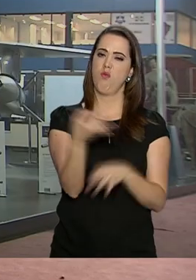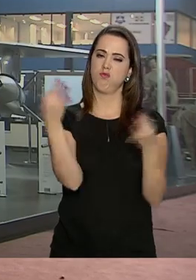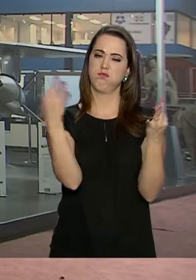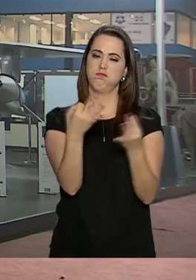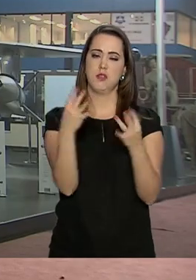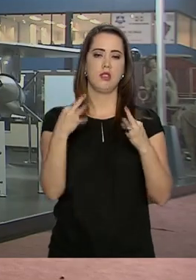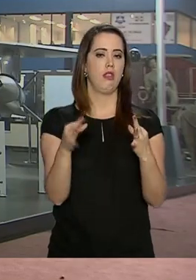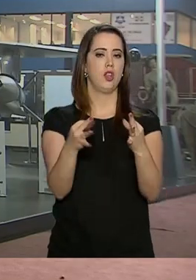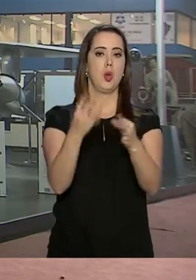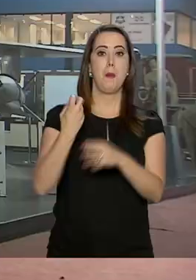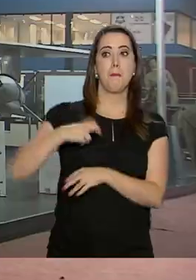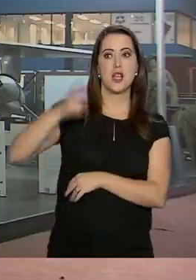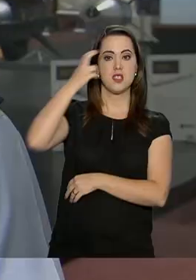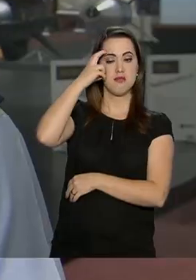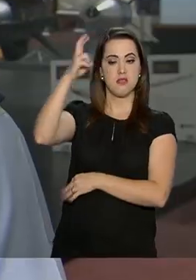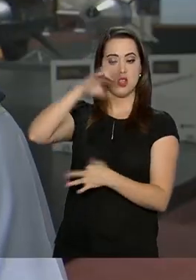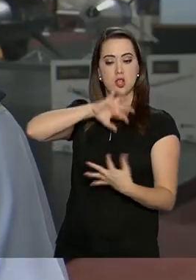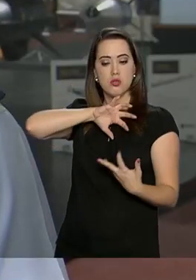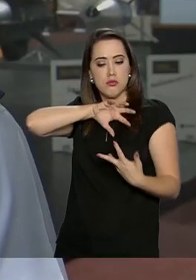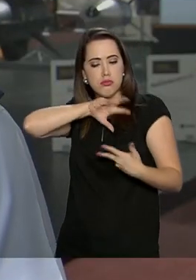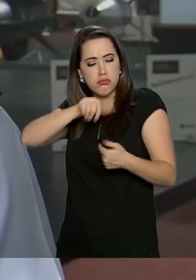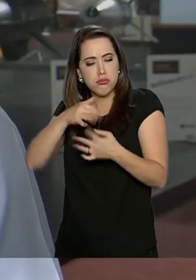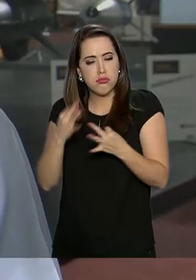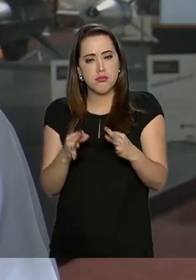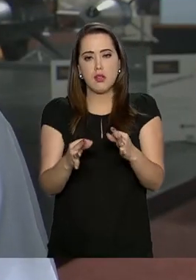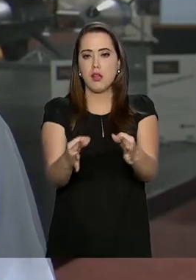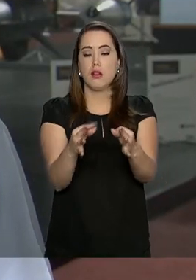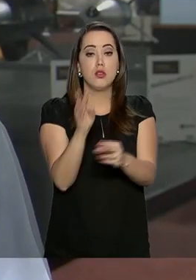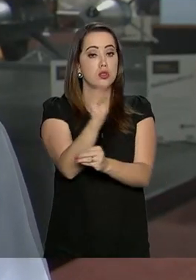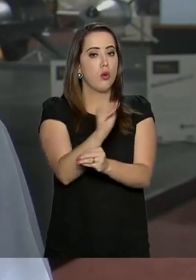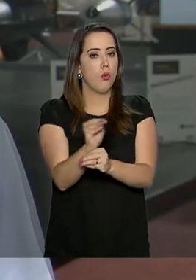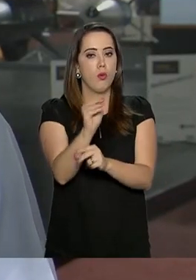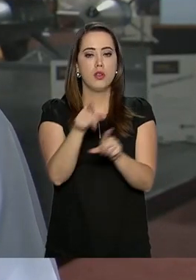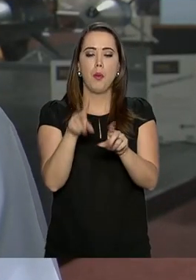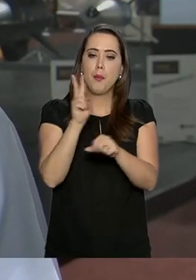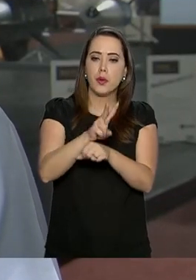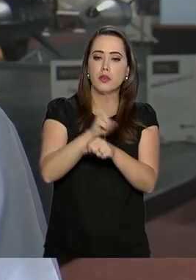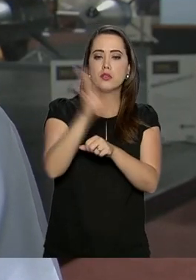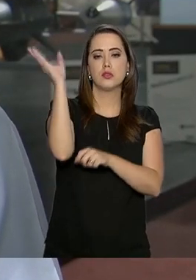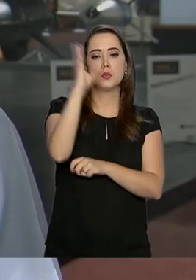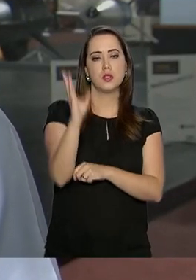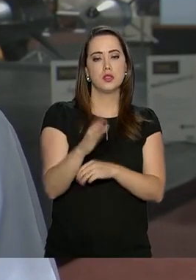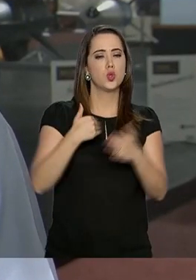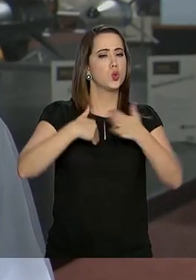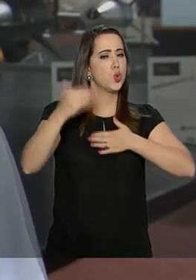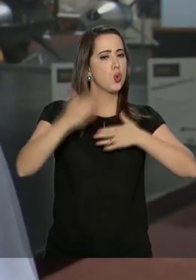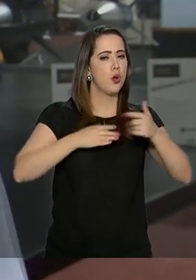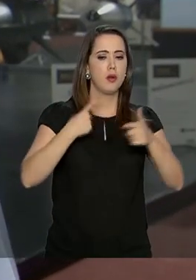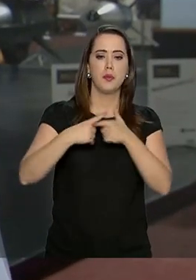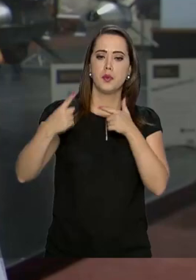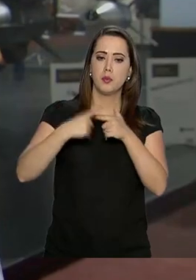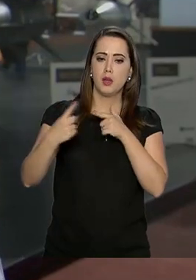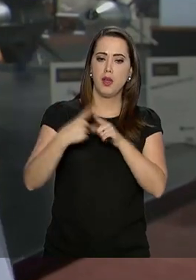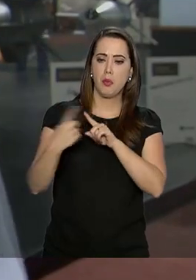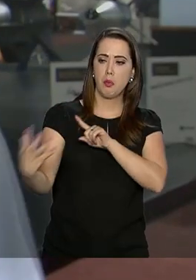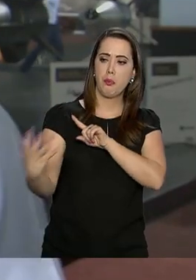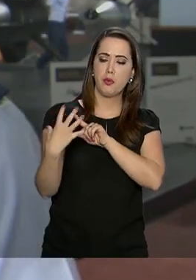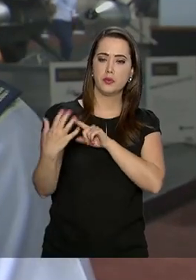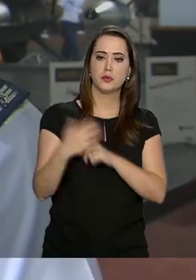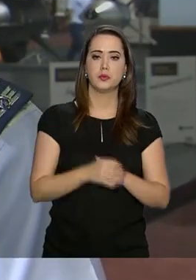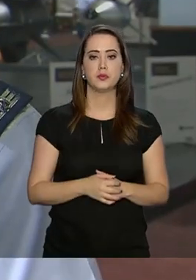o mais inteligente do mundo. Tecnologia que vai ajudar a proteger o Brasil de qualquer tipo de ameaça.